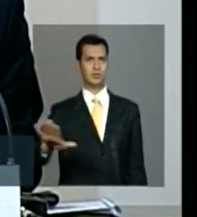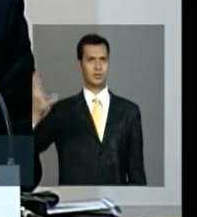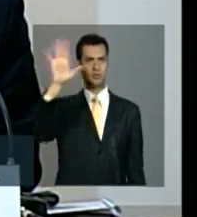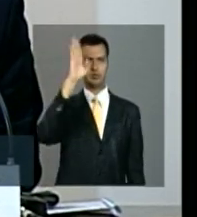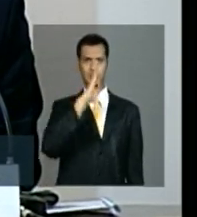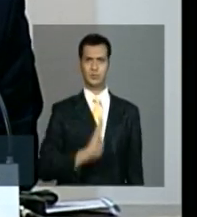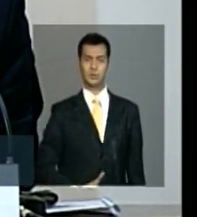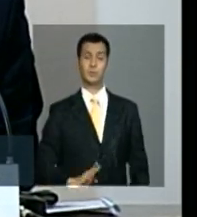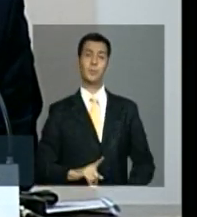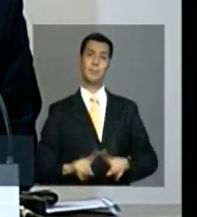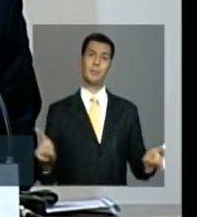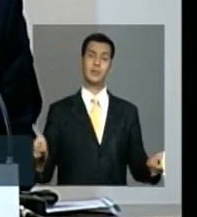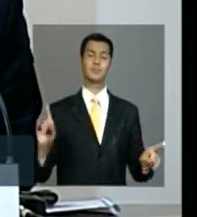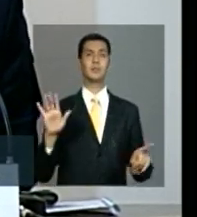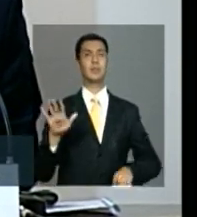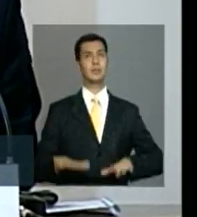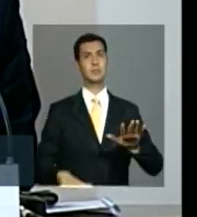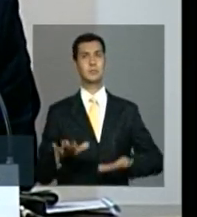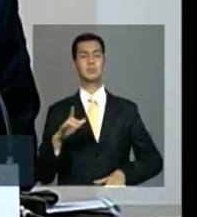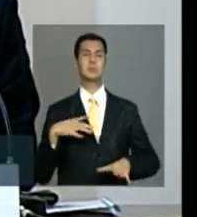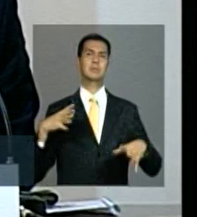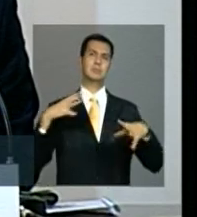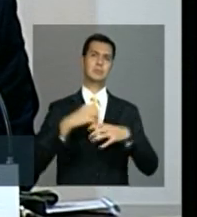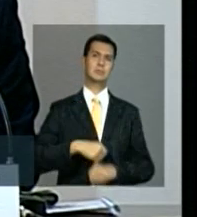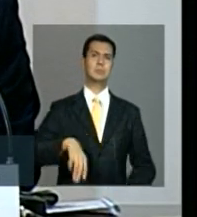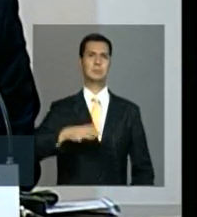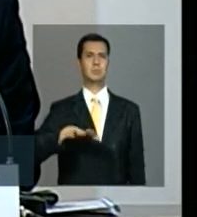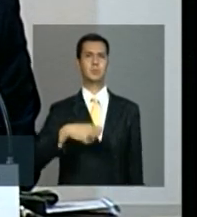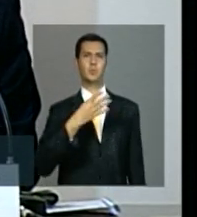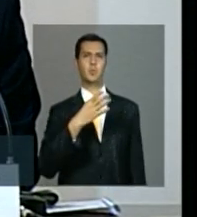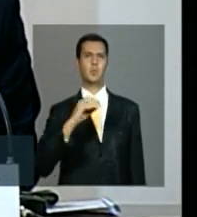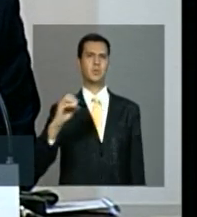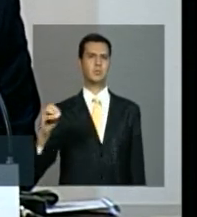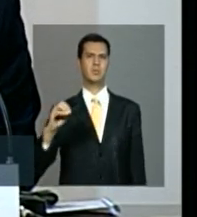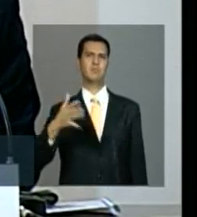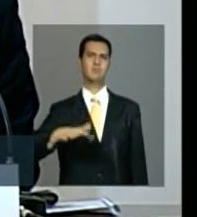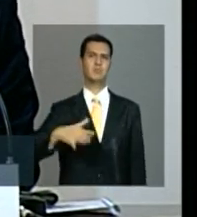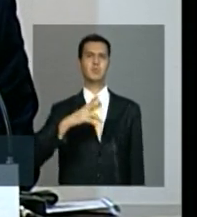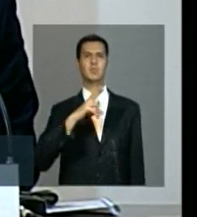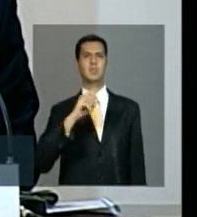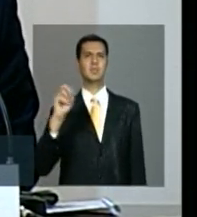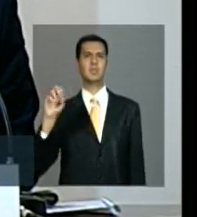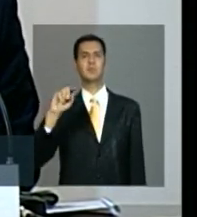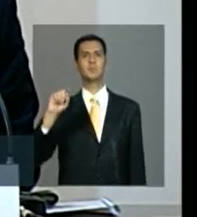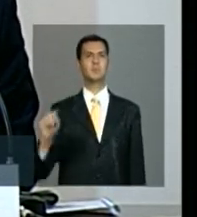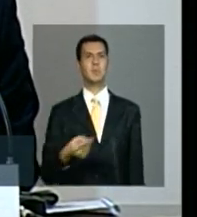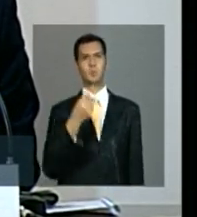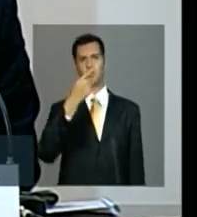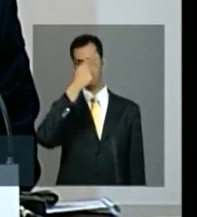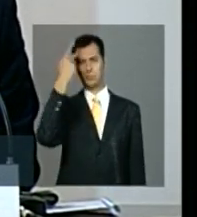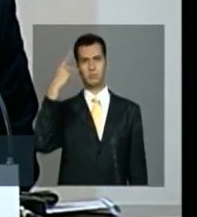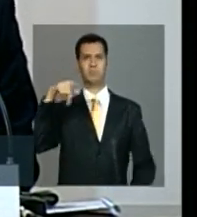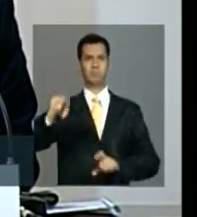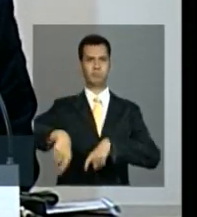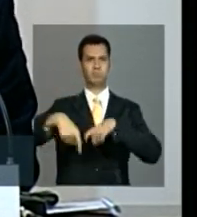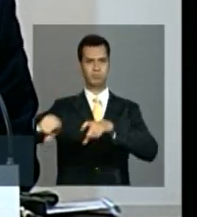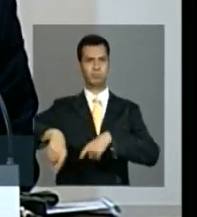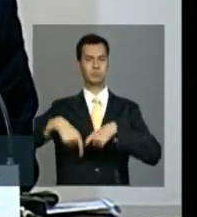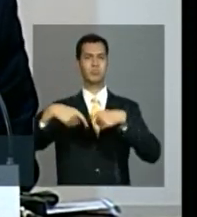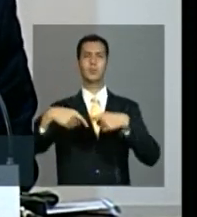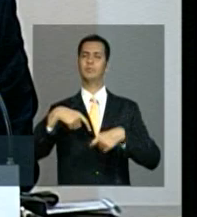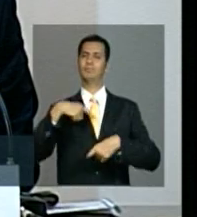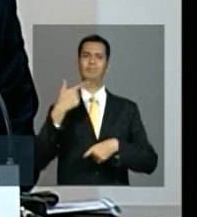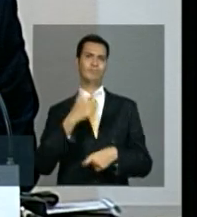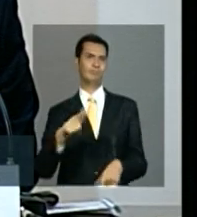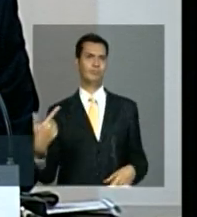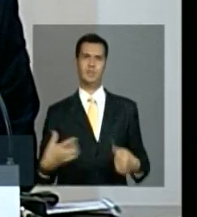assim nós estimamos que tem entre 400 e 500.000 pequenos agricultores que